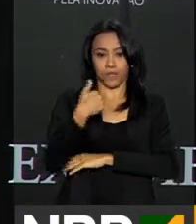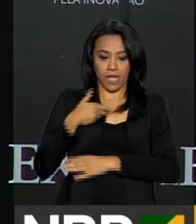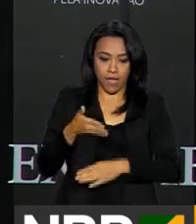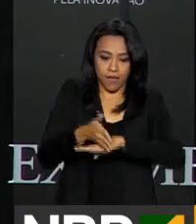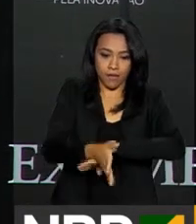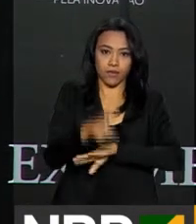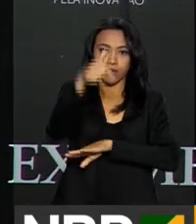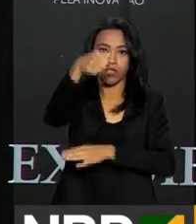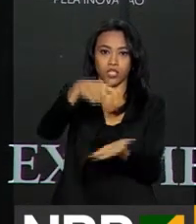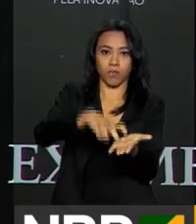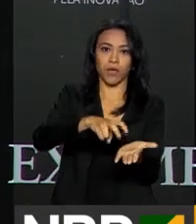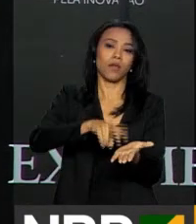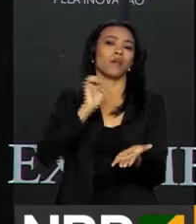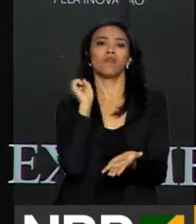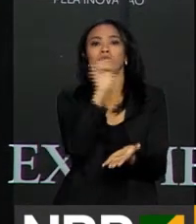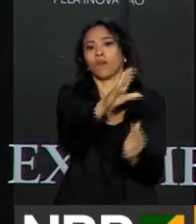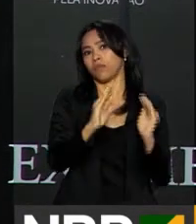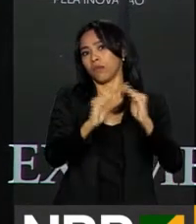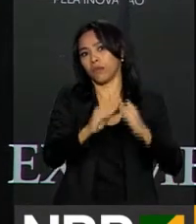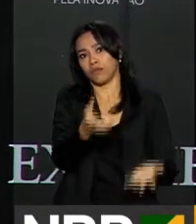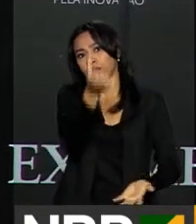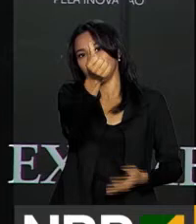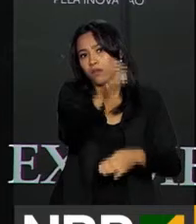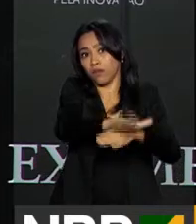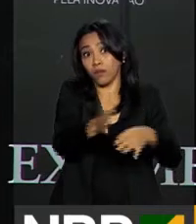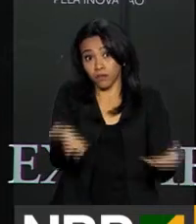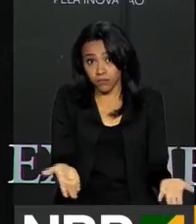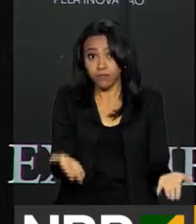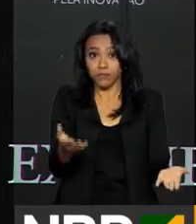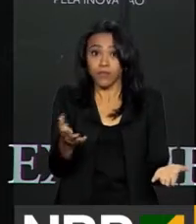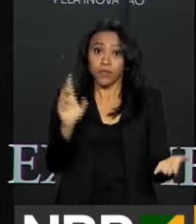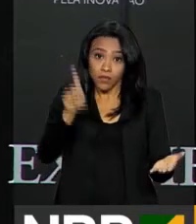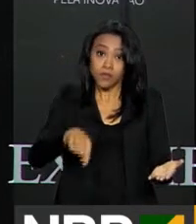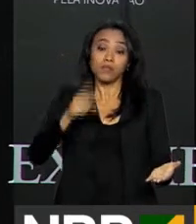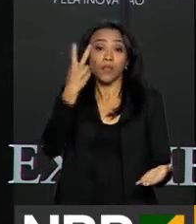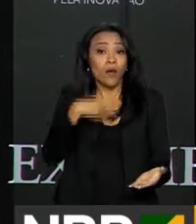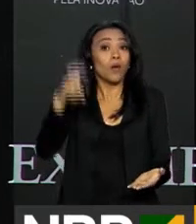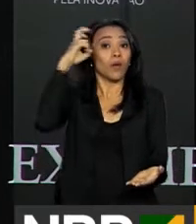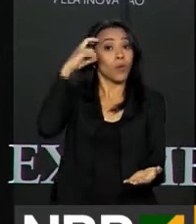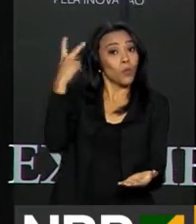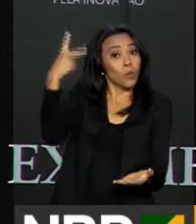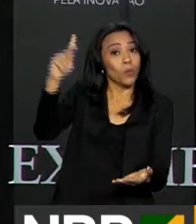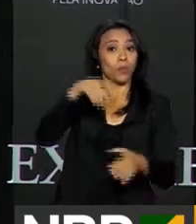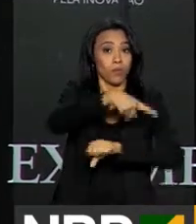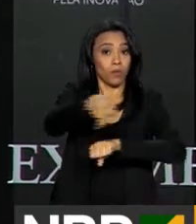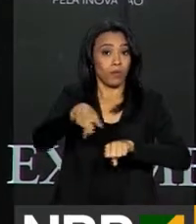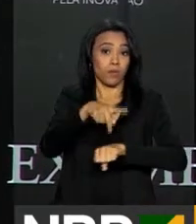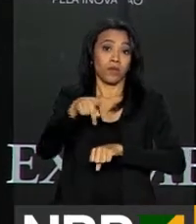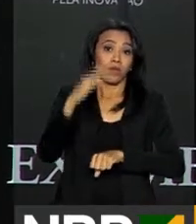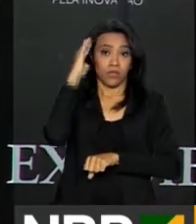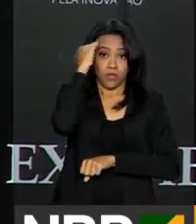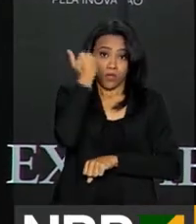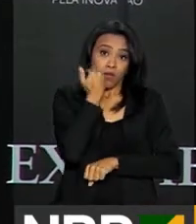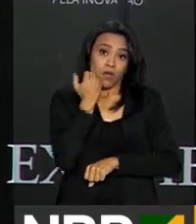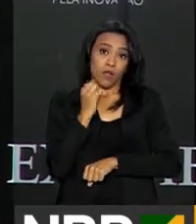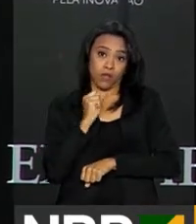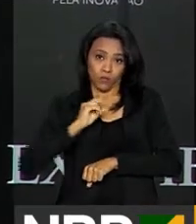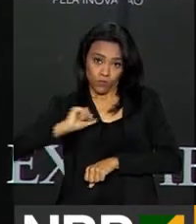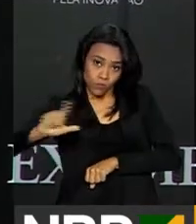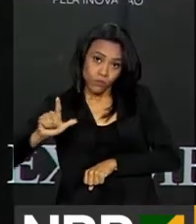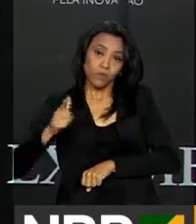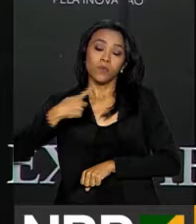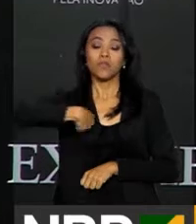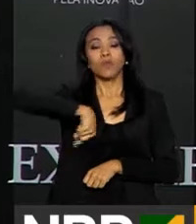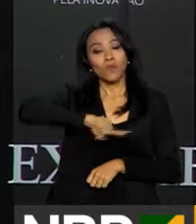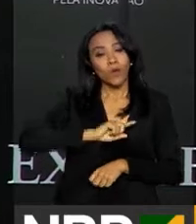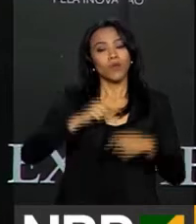horas da manhã, sai às 6 horas da tarde. Não é sem razão que o avanço tecnológico também na Coreia do Sul é extraordinário, algo que nós